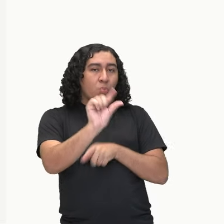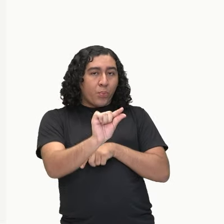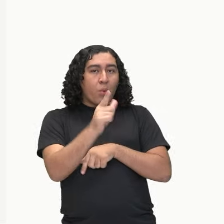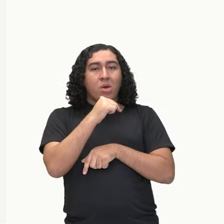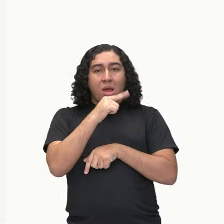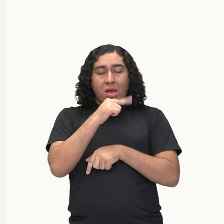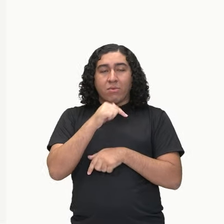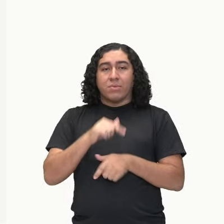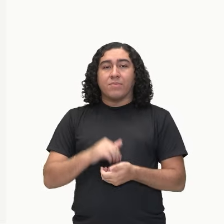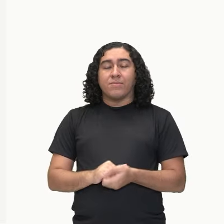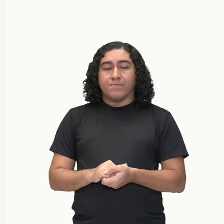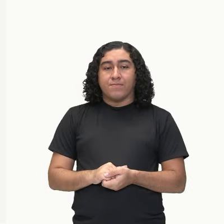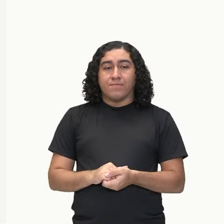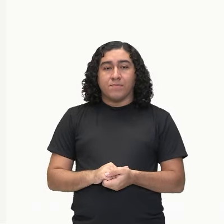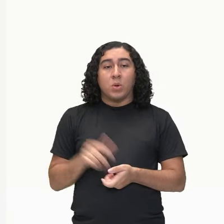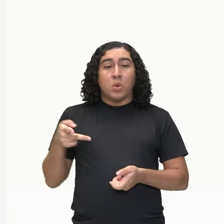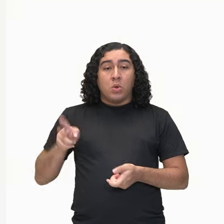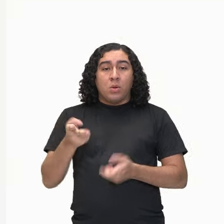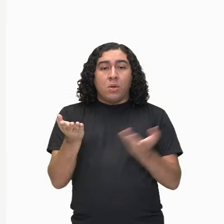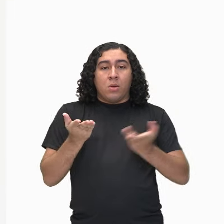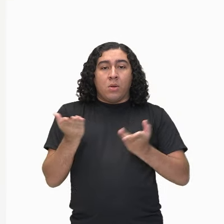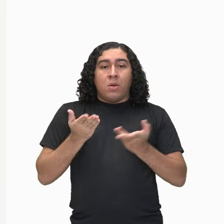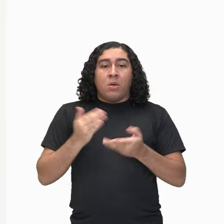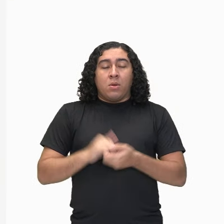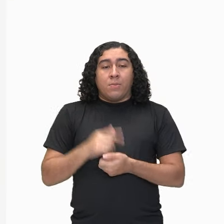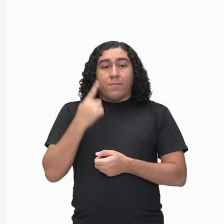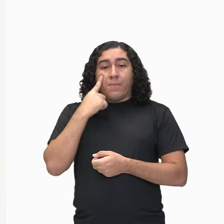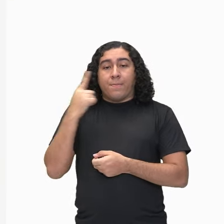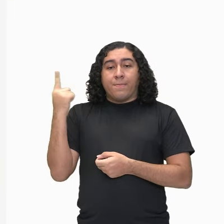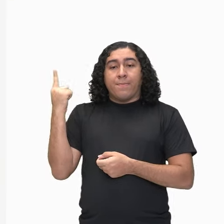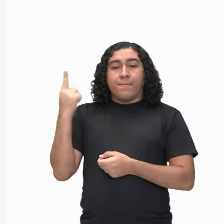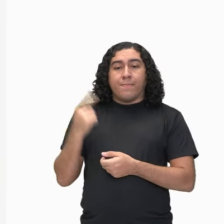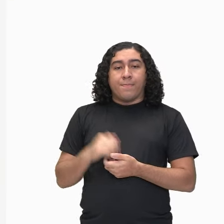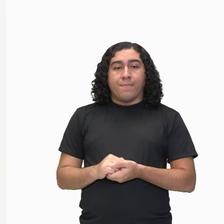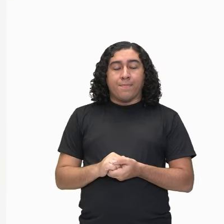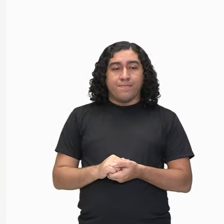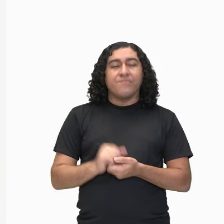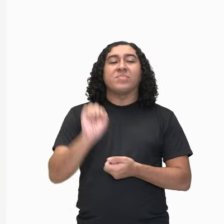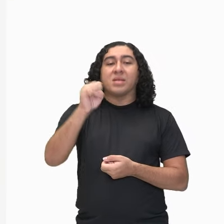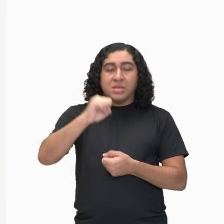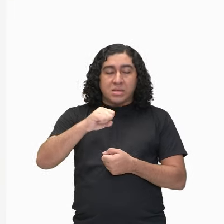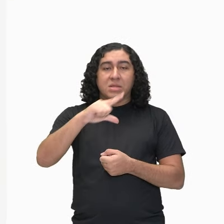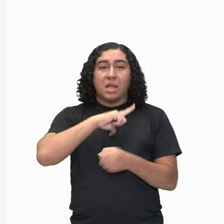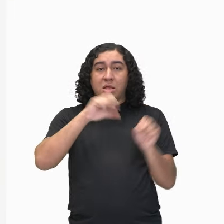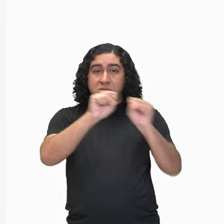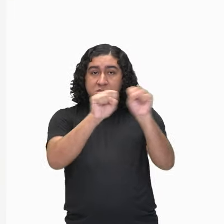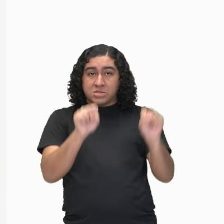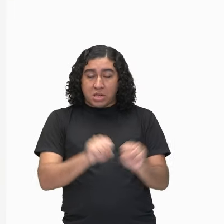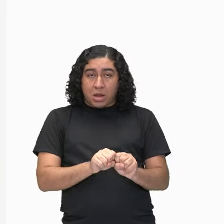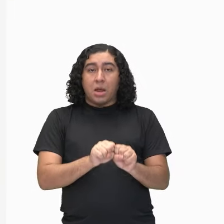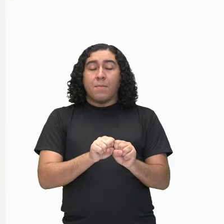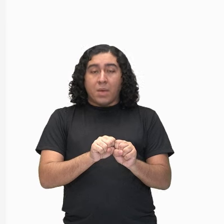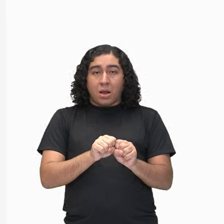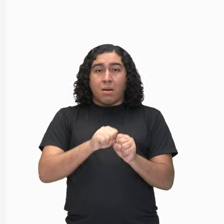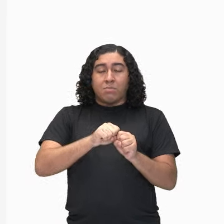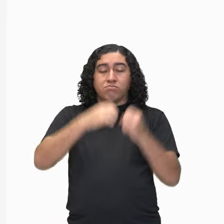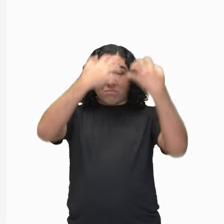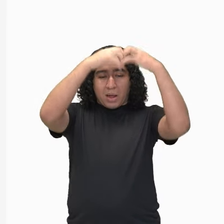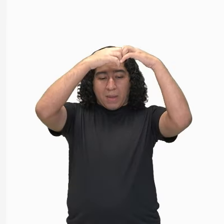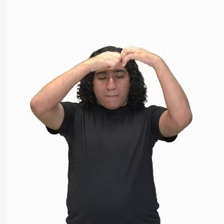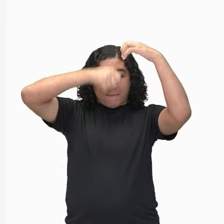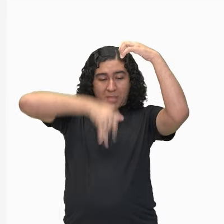água. Vamos continuar aí com as características deles. Sim, possuem um sistema nervoso. Embora